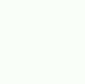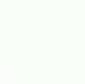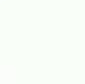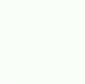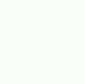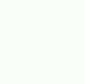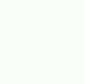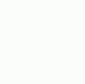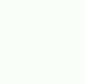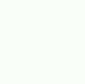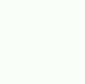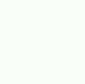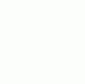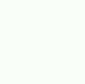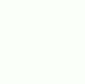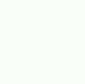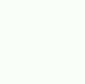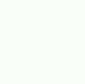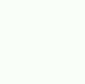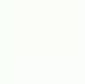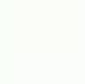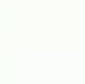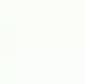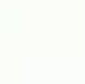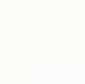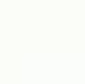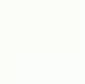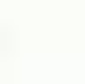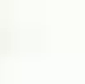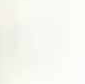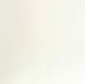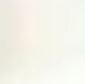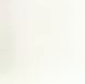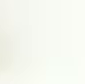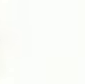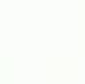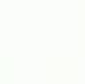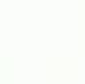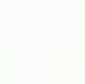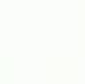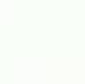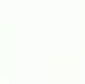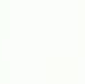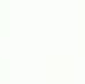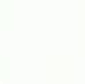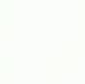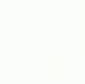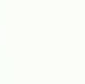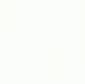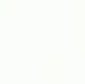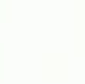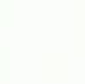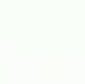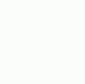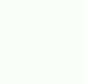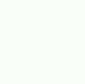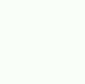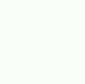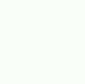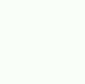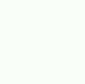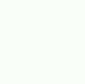percebe sabe expressar quando se lembra e também quando se esquece Oi